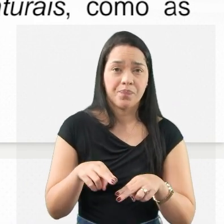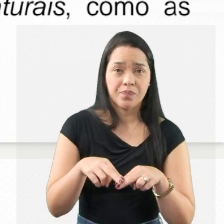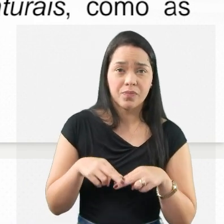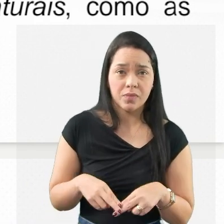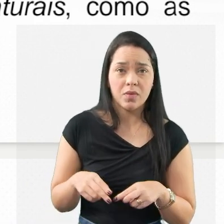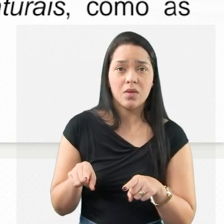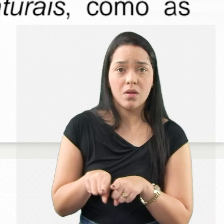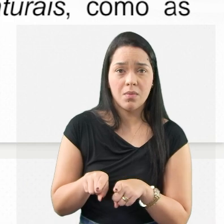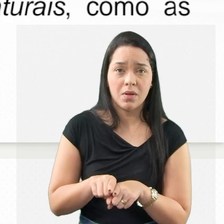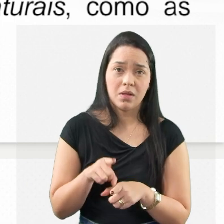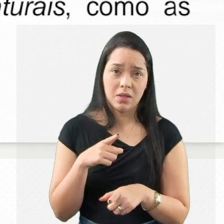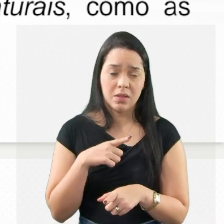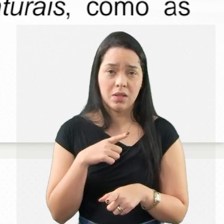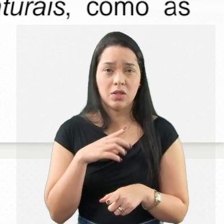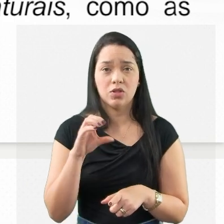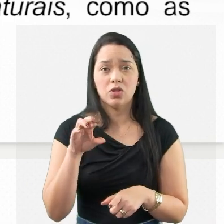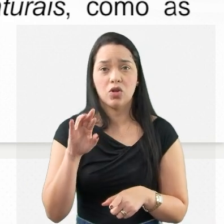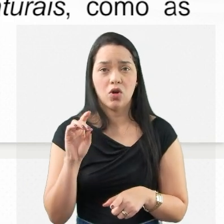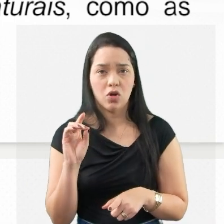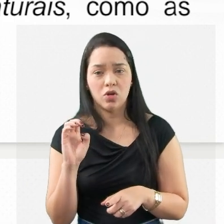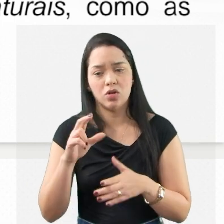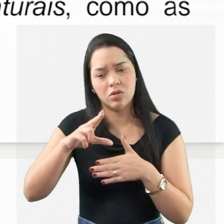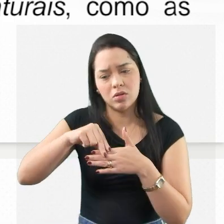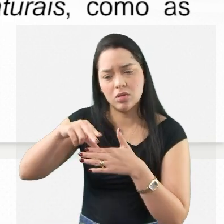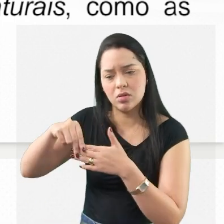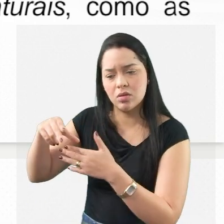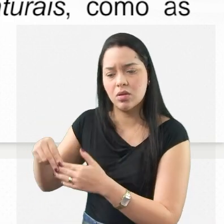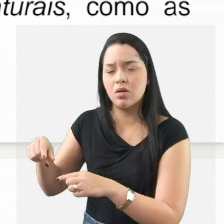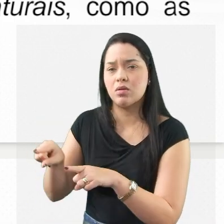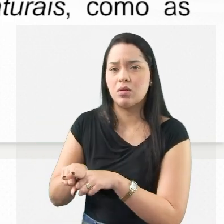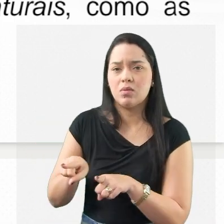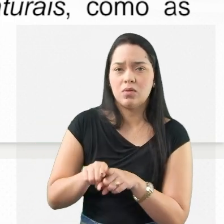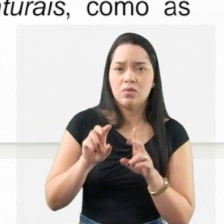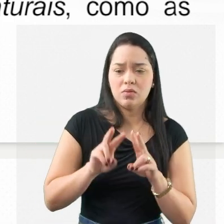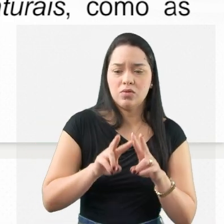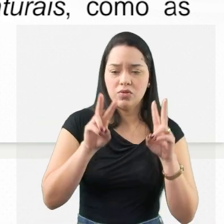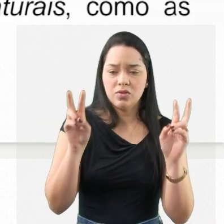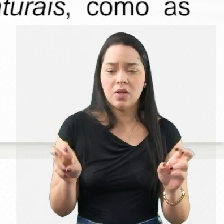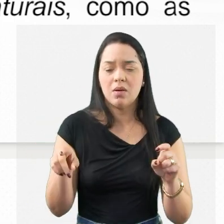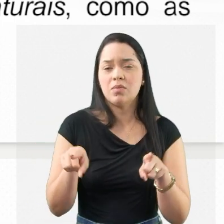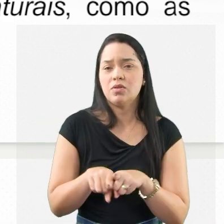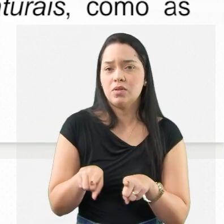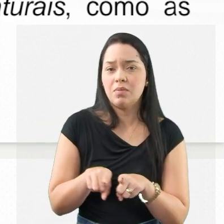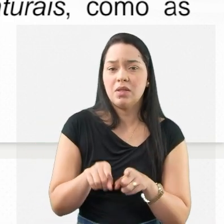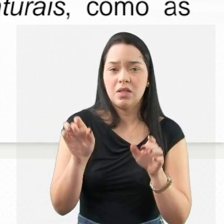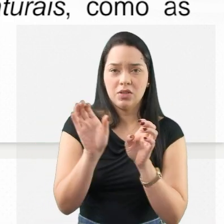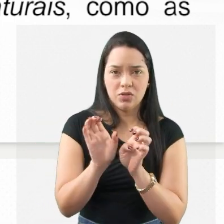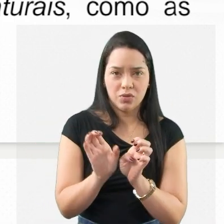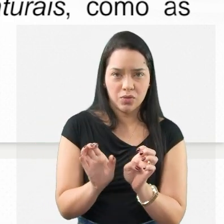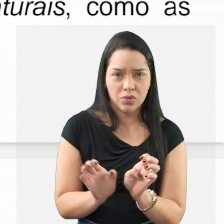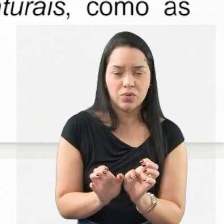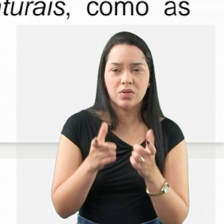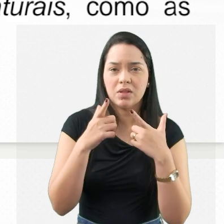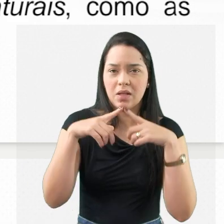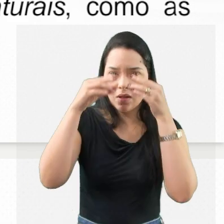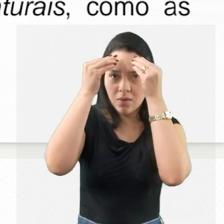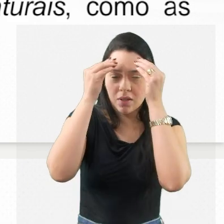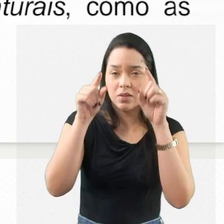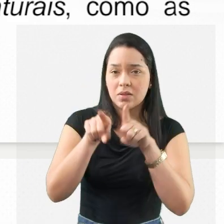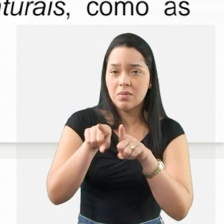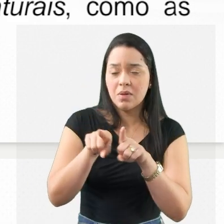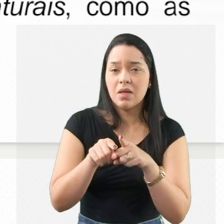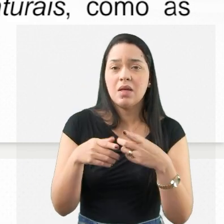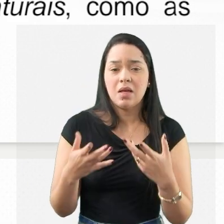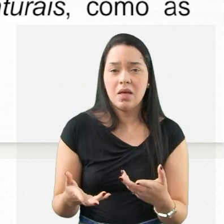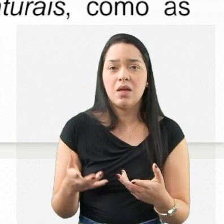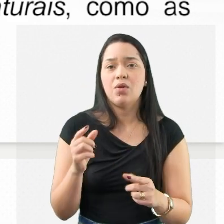da literatura de cordel, a gente vê essas peculiaridades nos temas, na estrutura, na linguagem, e isso